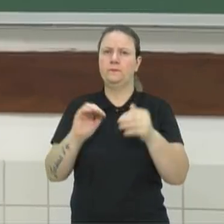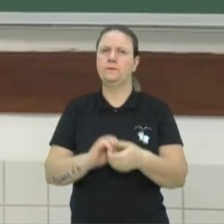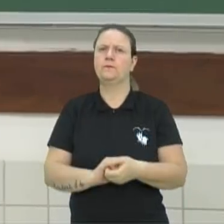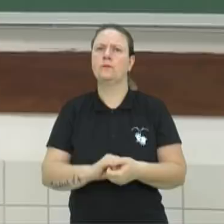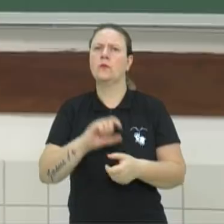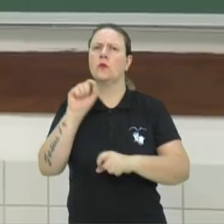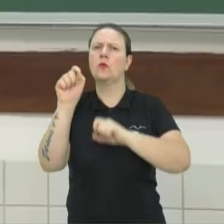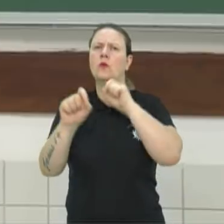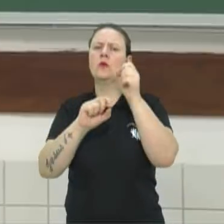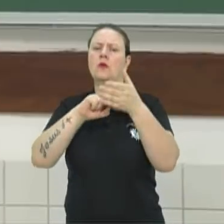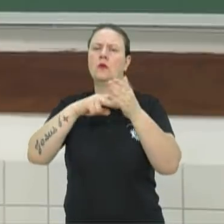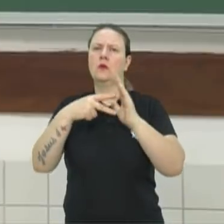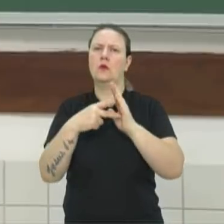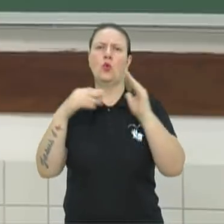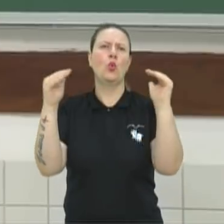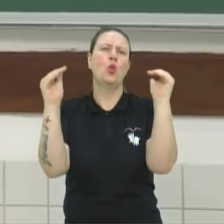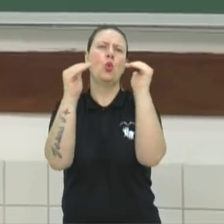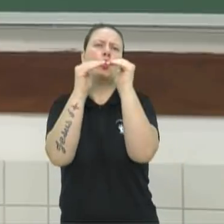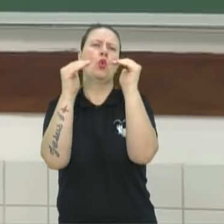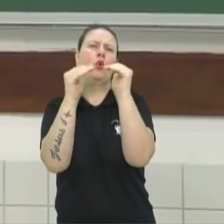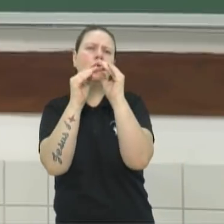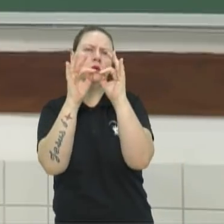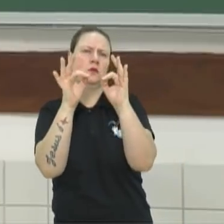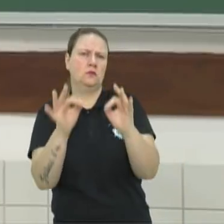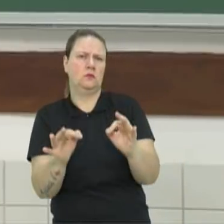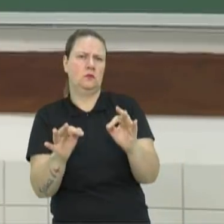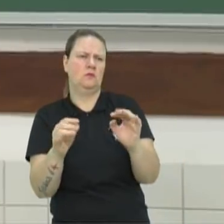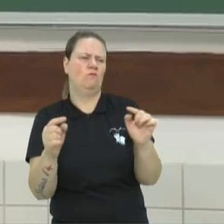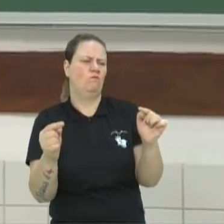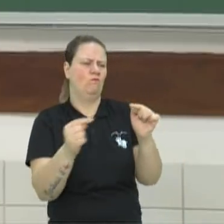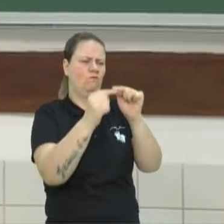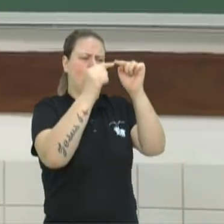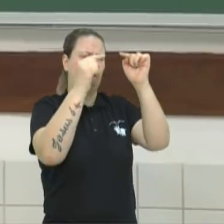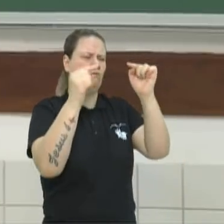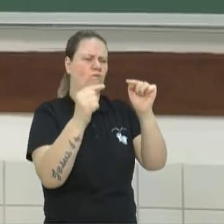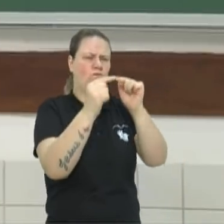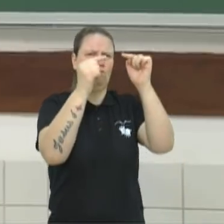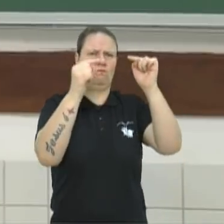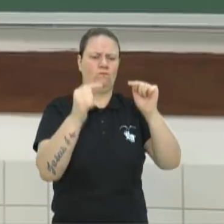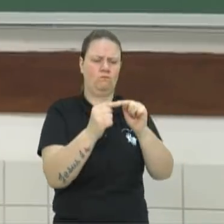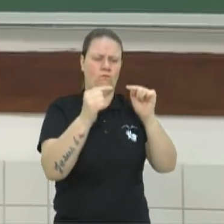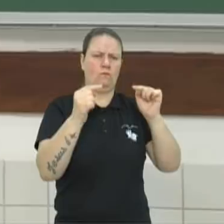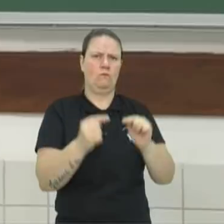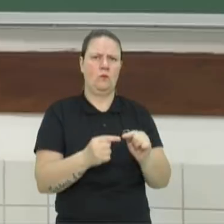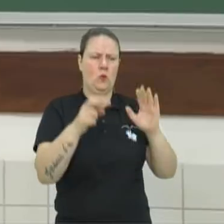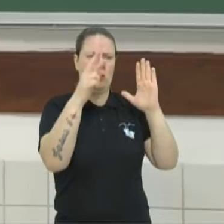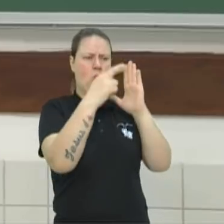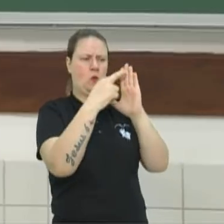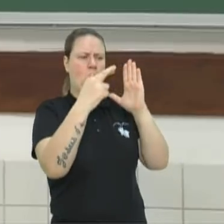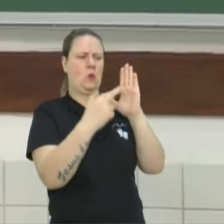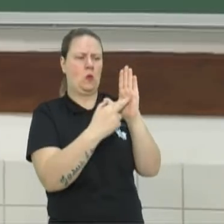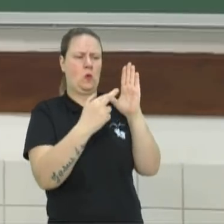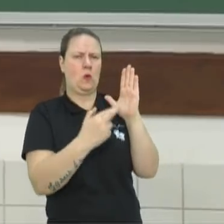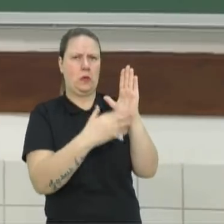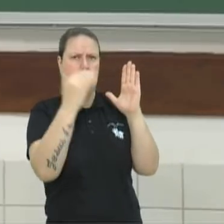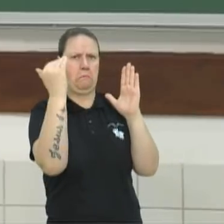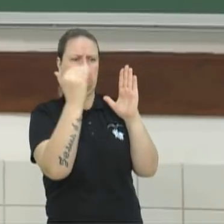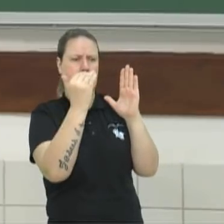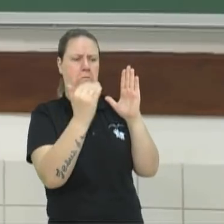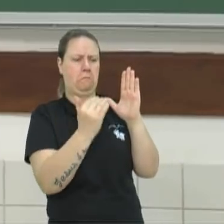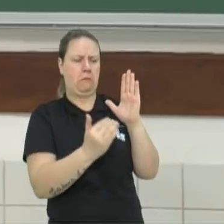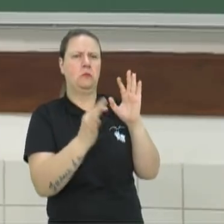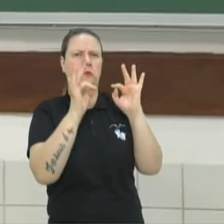que é o conforme? É de acordo com, é segundo fulano. Então, quando você vai, por